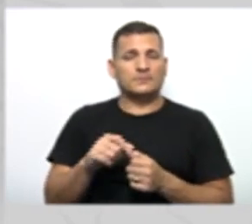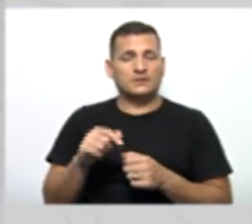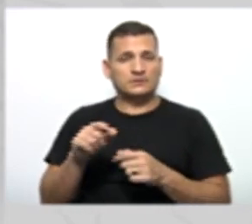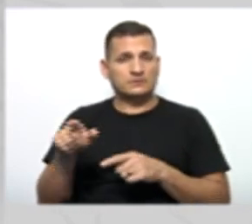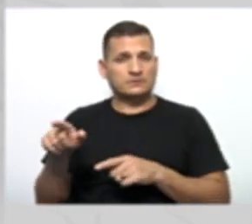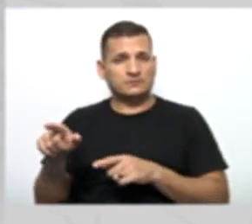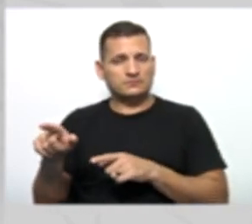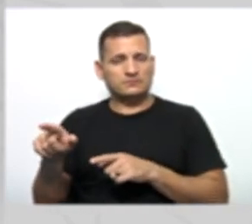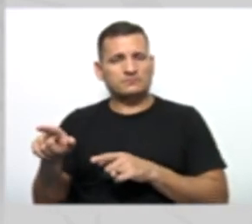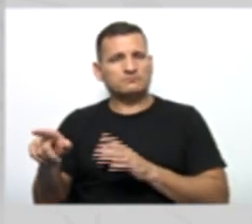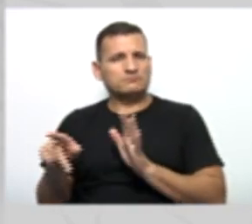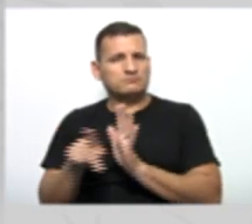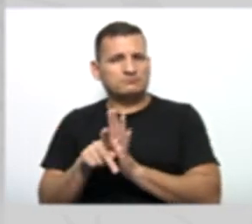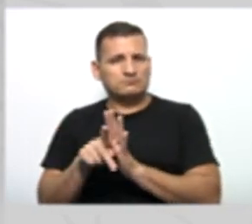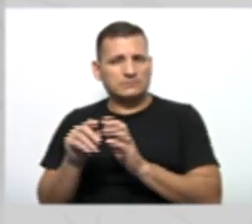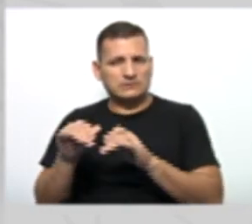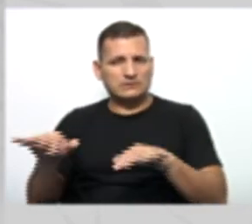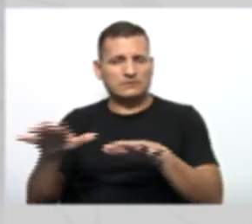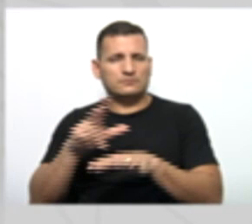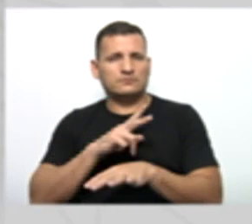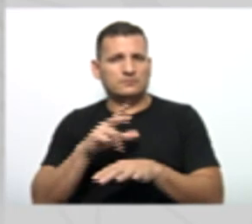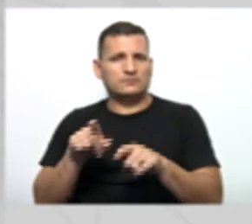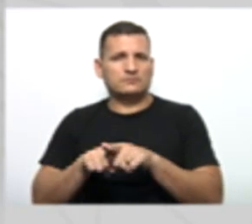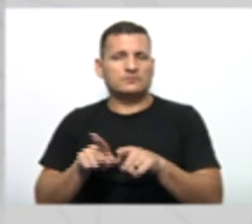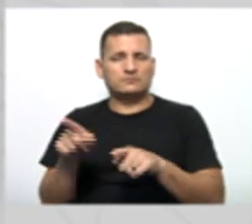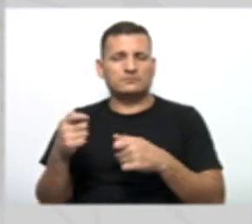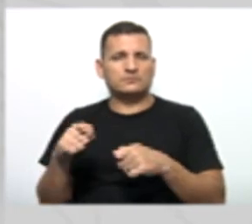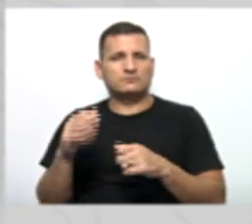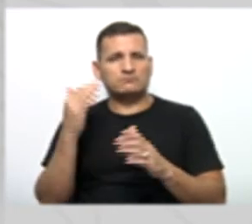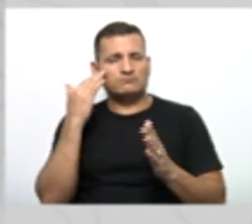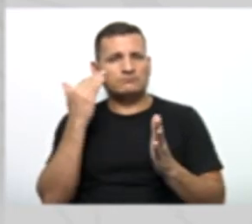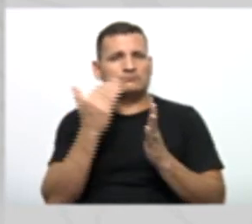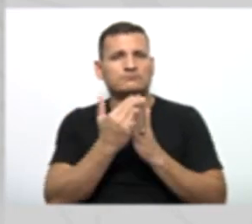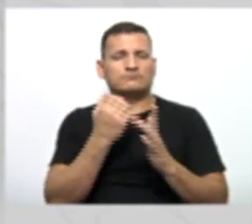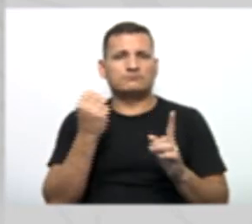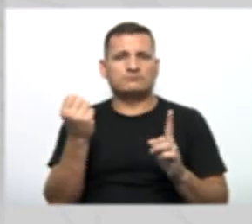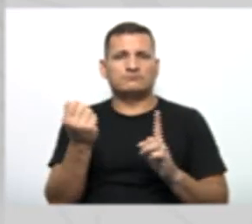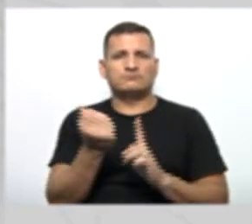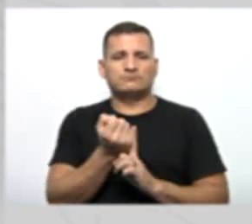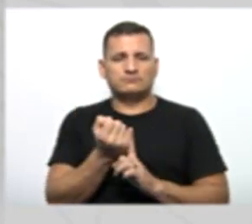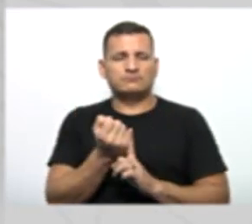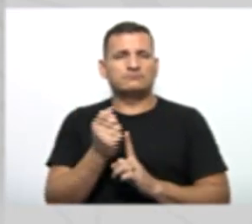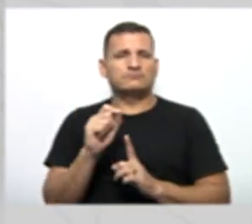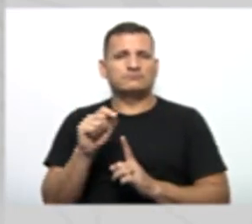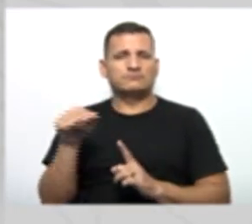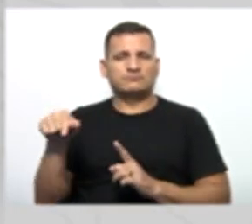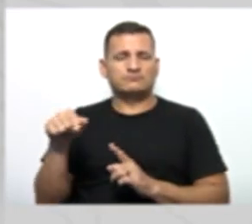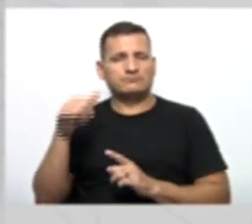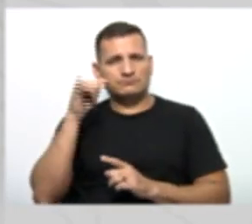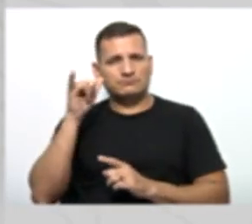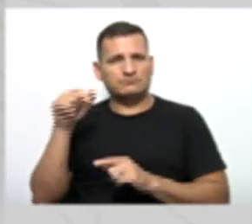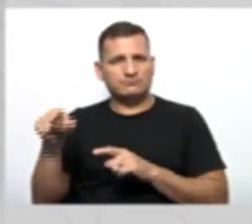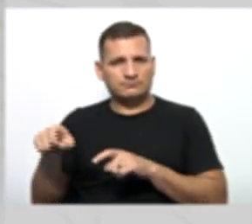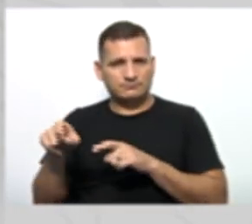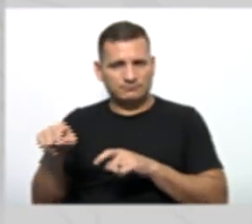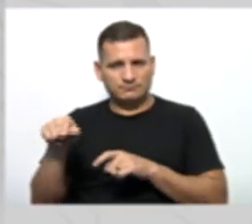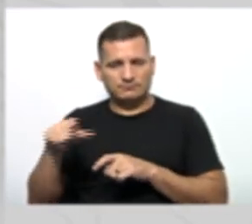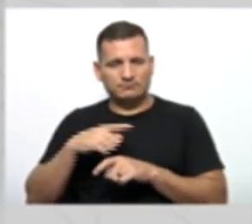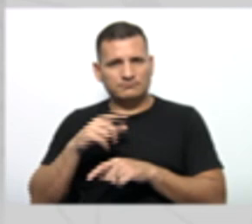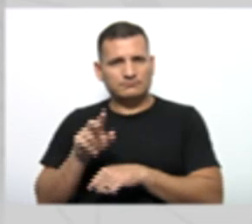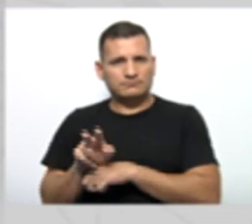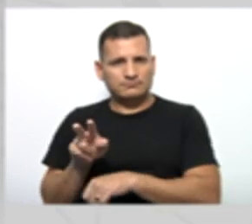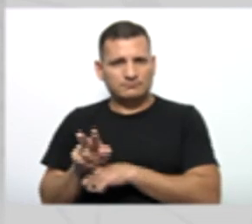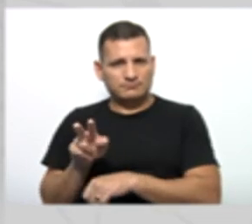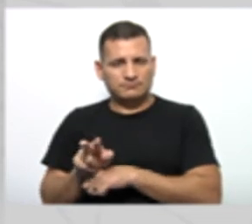possa cumprir a função social. Ou seja, uma propriedade que cria gado, ela também tem que cumprir a sua